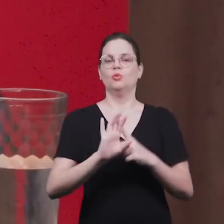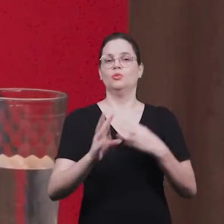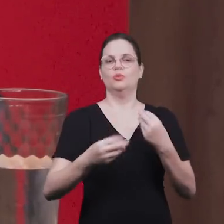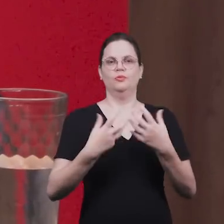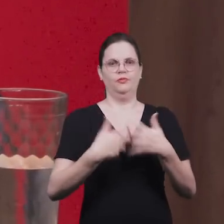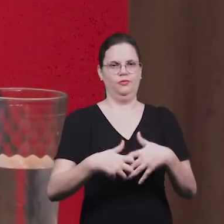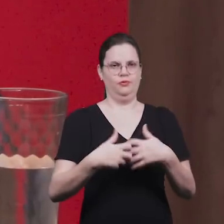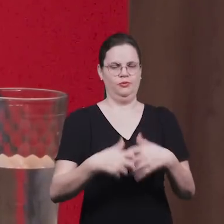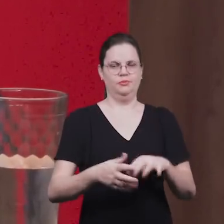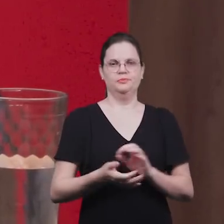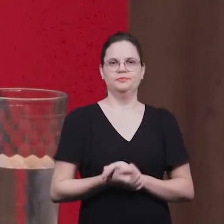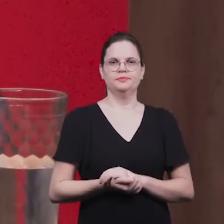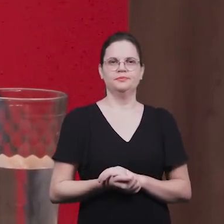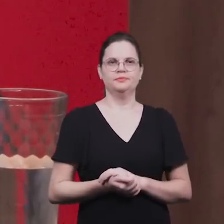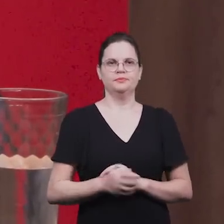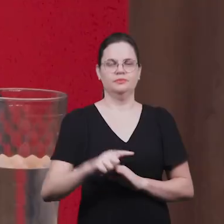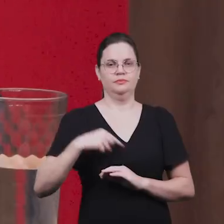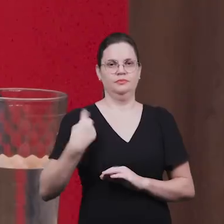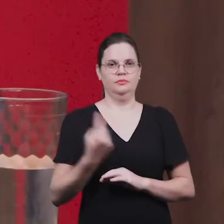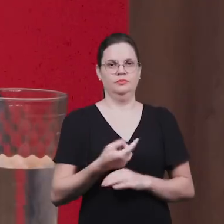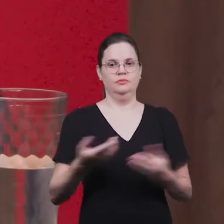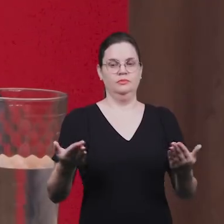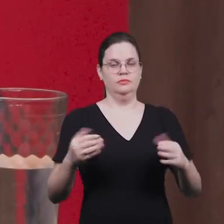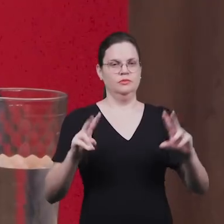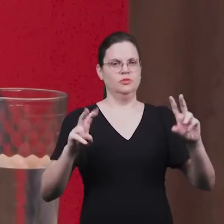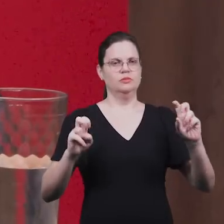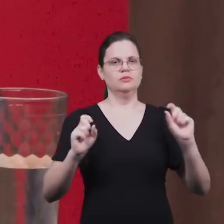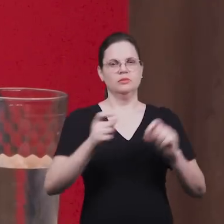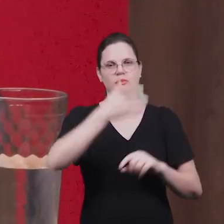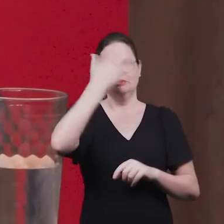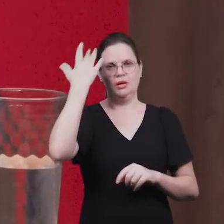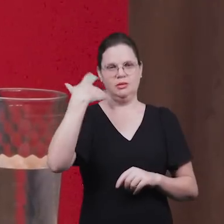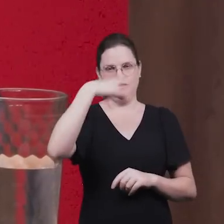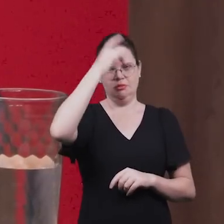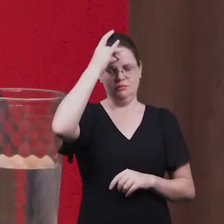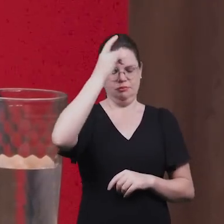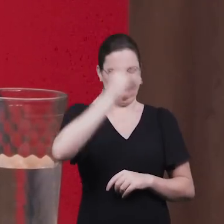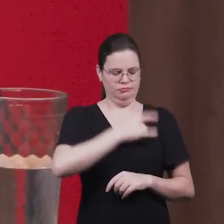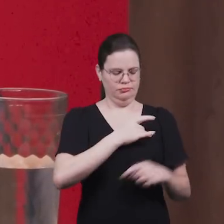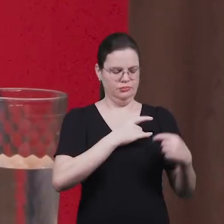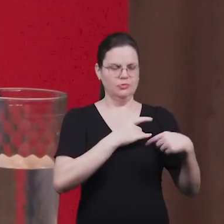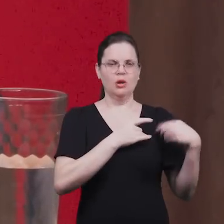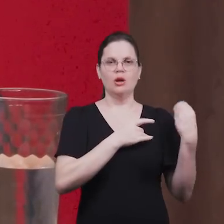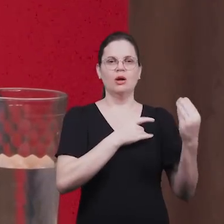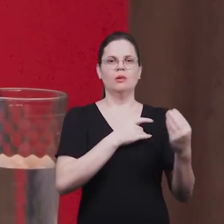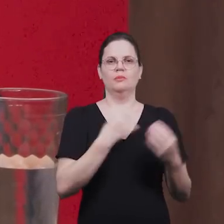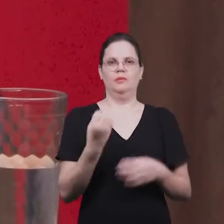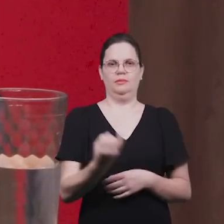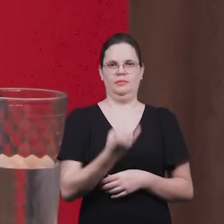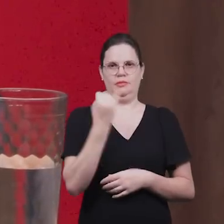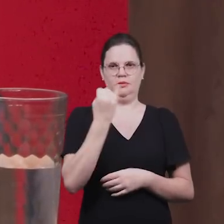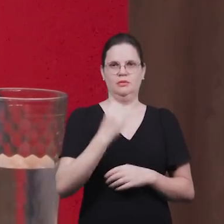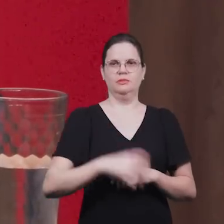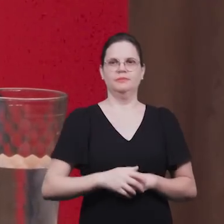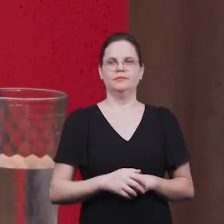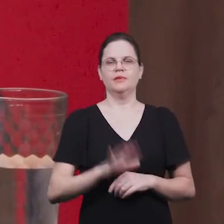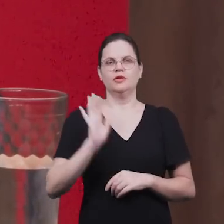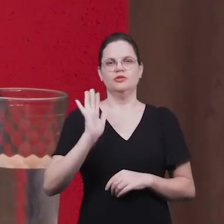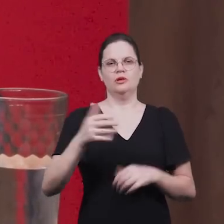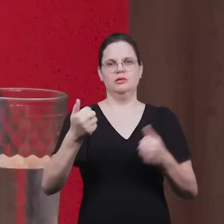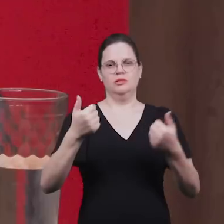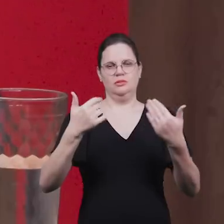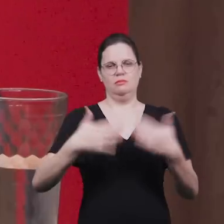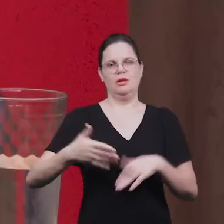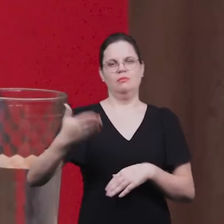nossos cultos. Nós estamos falando sobre o batismo com o Espírito Santo, a importância do batismo com o Espírito Santo. Falamos no